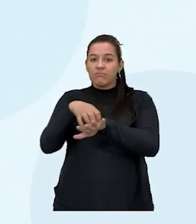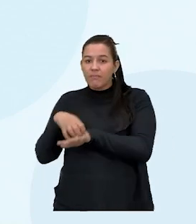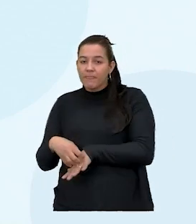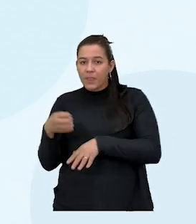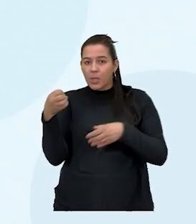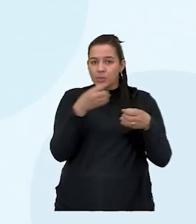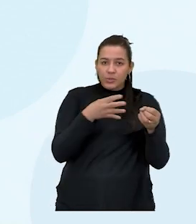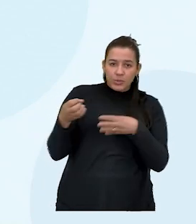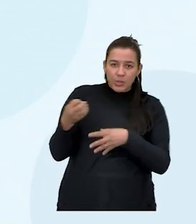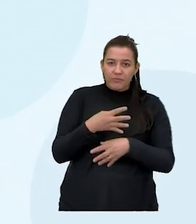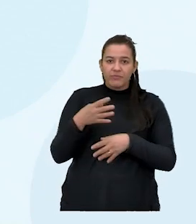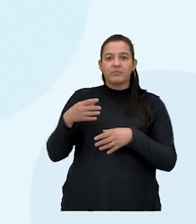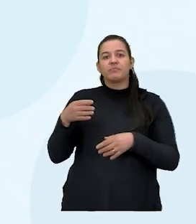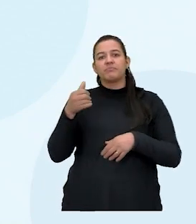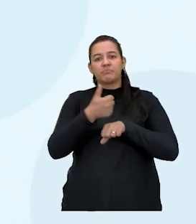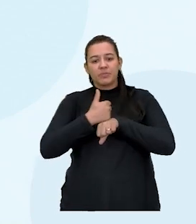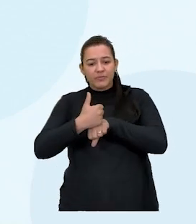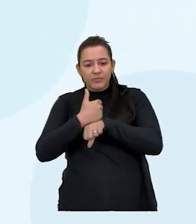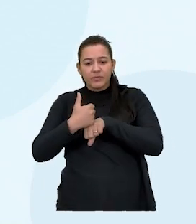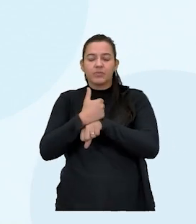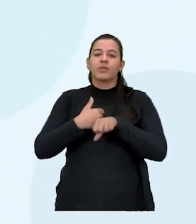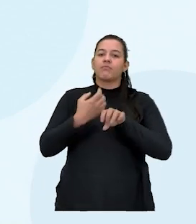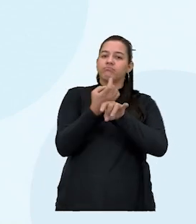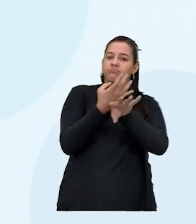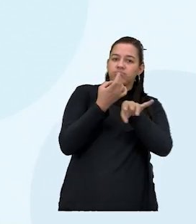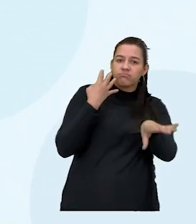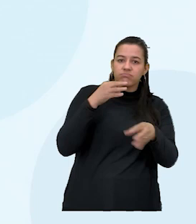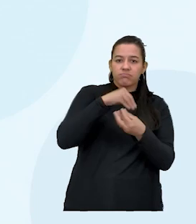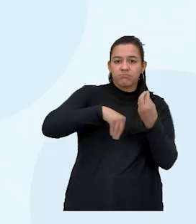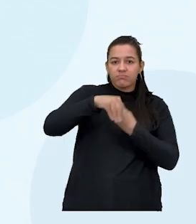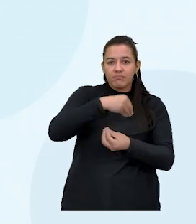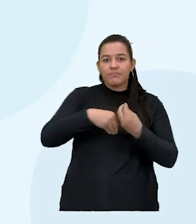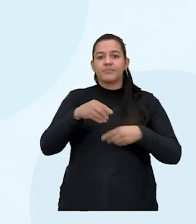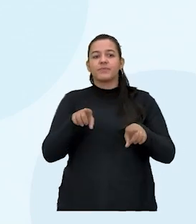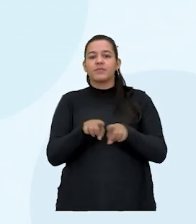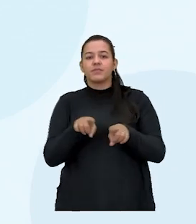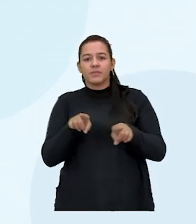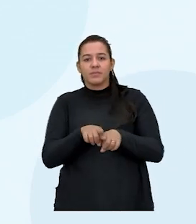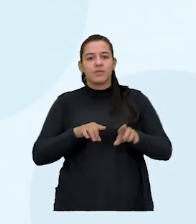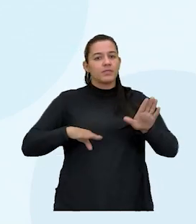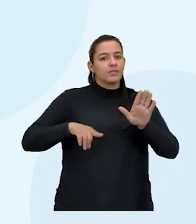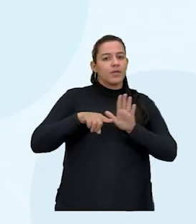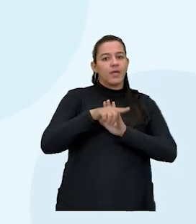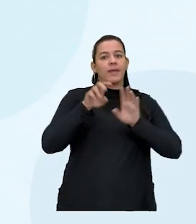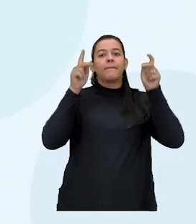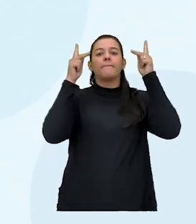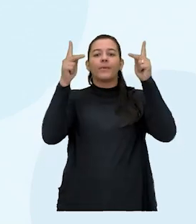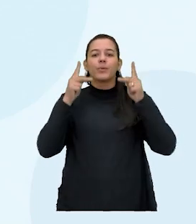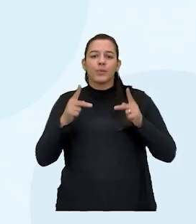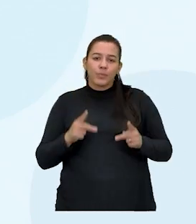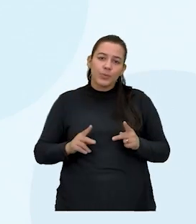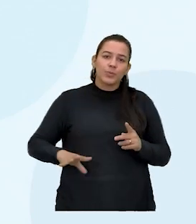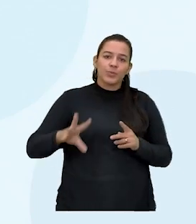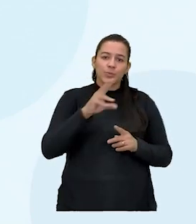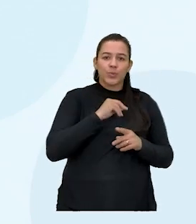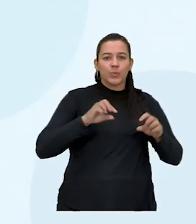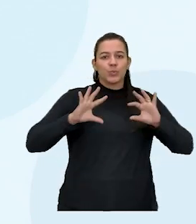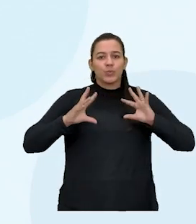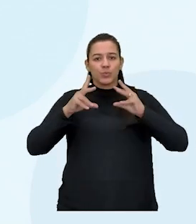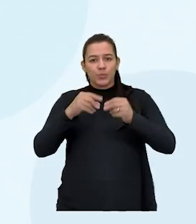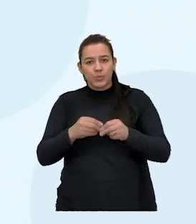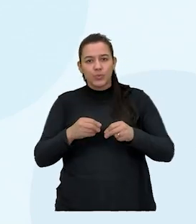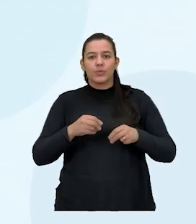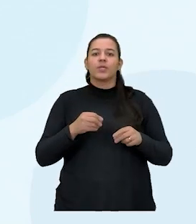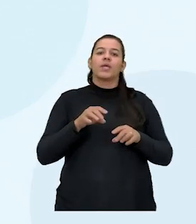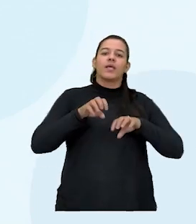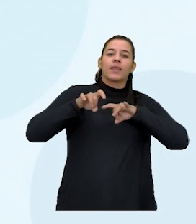profissões, mecânico de veículos, híbridos, né, mecânico especialista em telemetria, programador de unidades de controles eletrônicos,